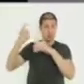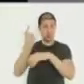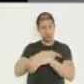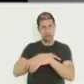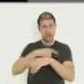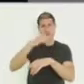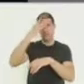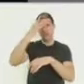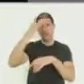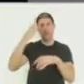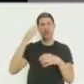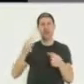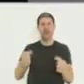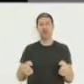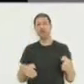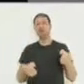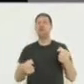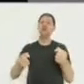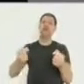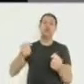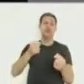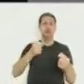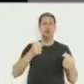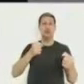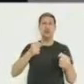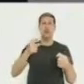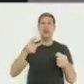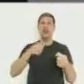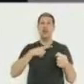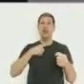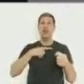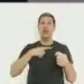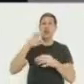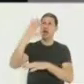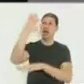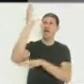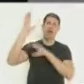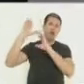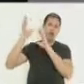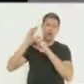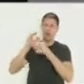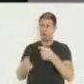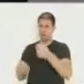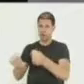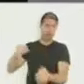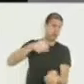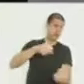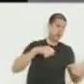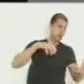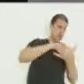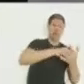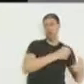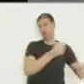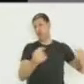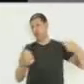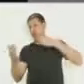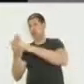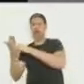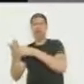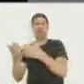tem a colisão com um coqueiro e a hora que ela vai voltar, ela colide com outro coqueiro, então já foram quatro coqueiros quebrados aí. Bom,